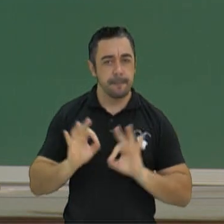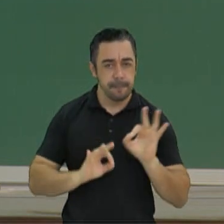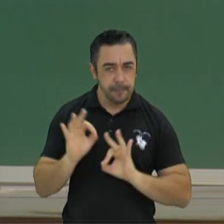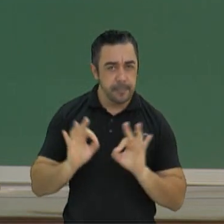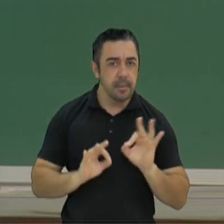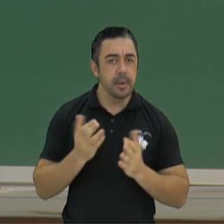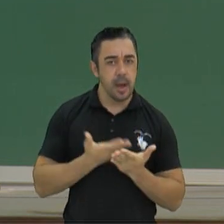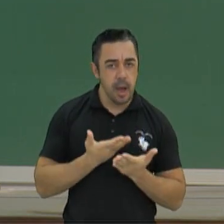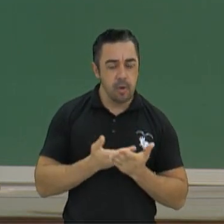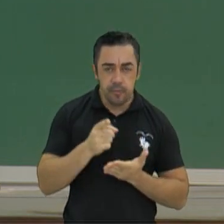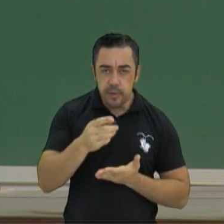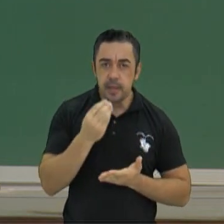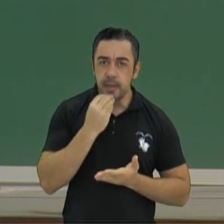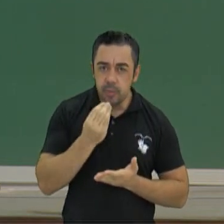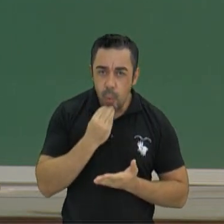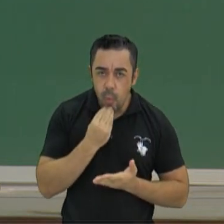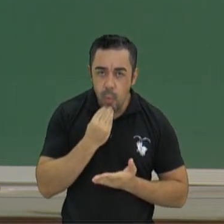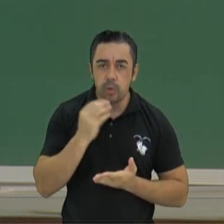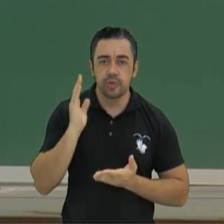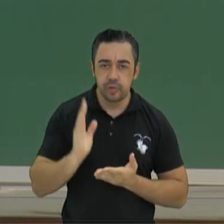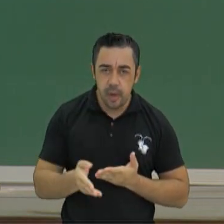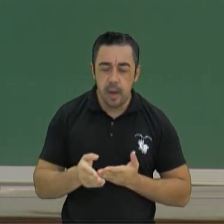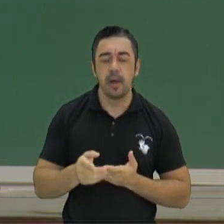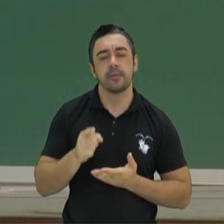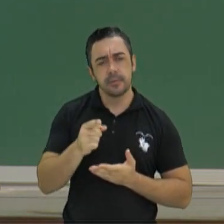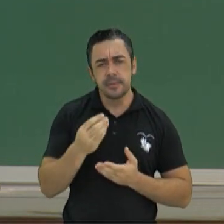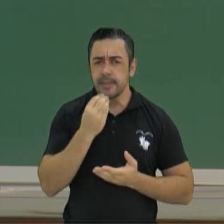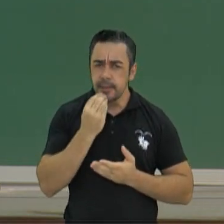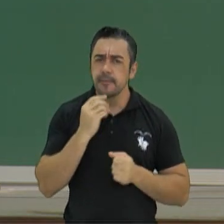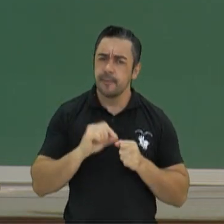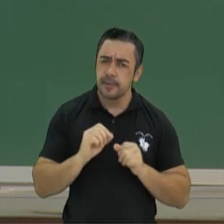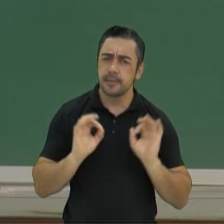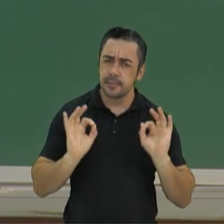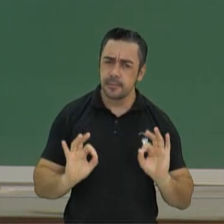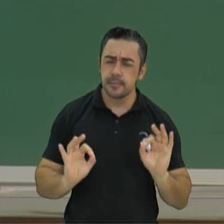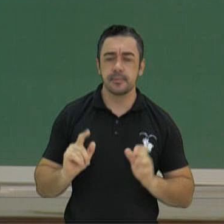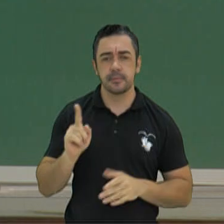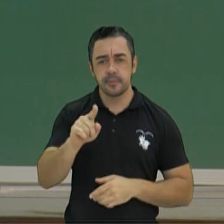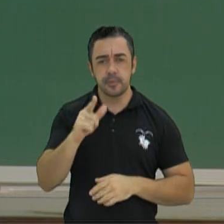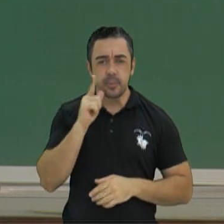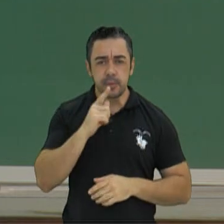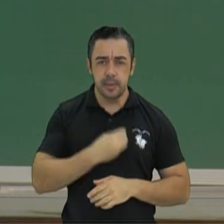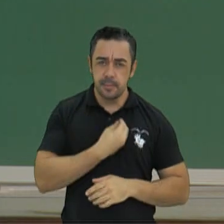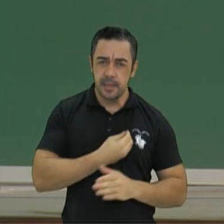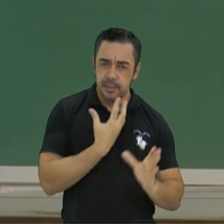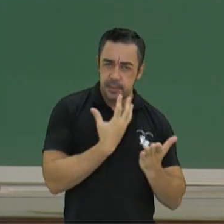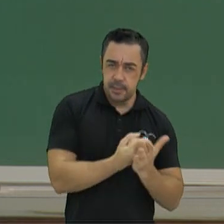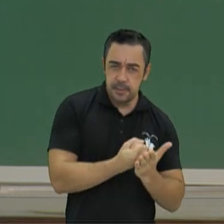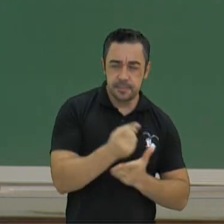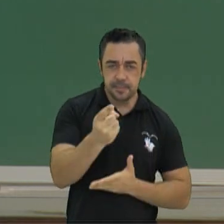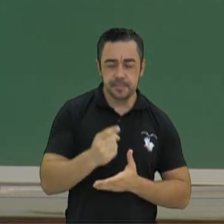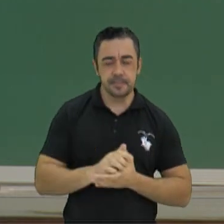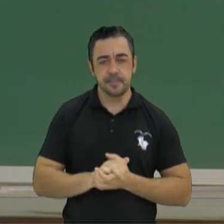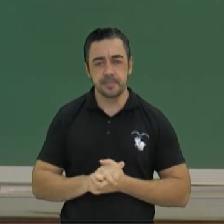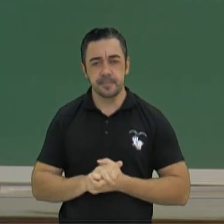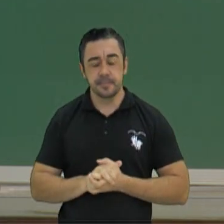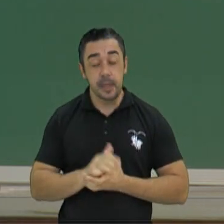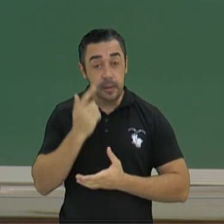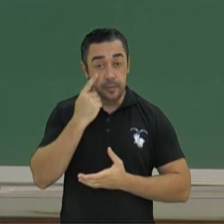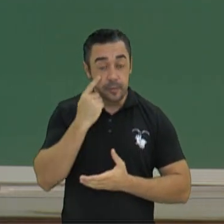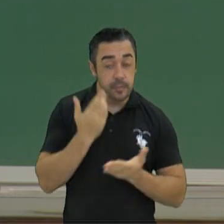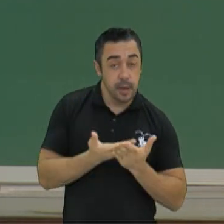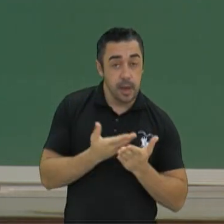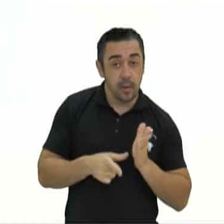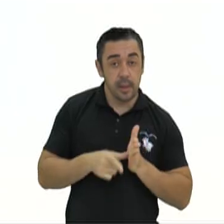aula? Tentaram fazer? Tentem lá fazer, tá bom? E garantam a presença aí de vocês. Então, o que nós vimos lá na